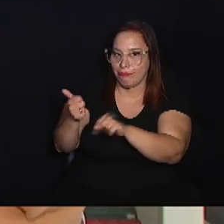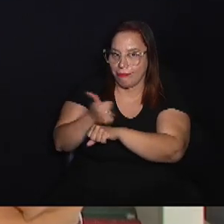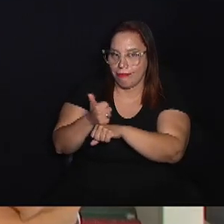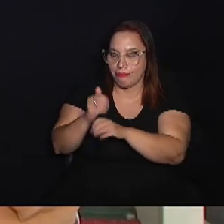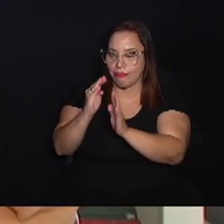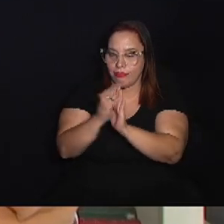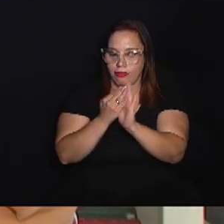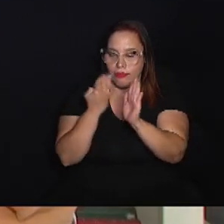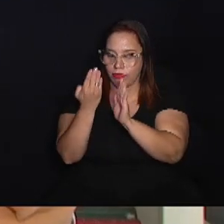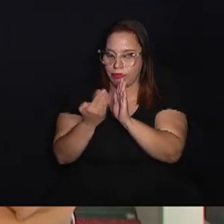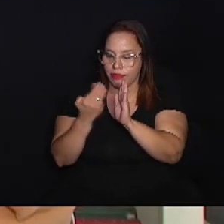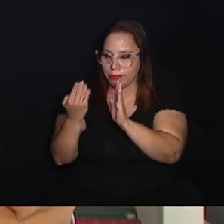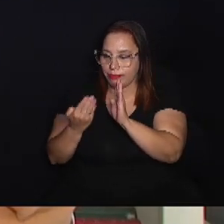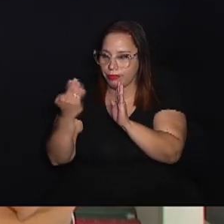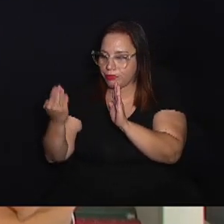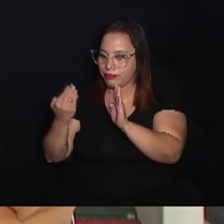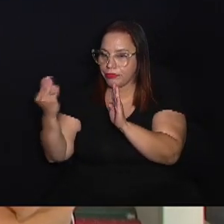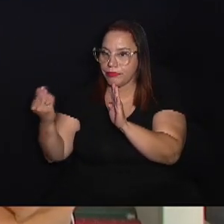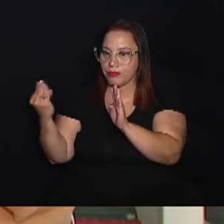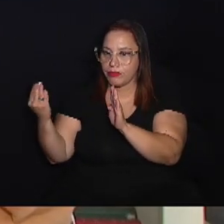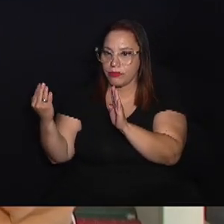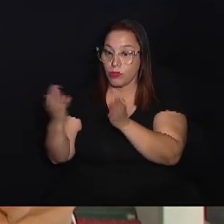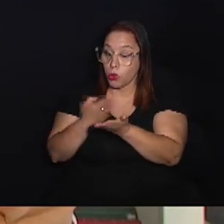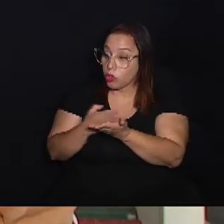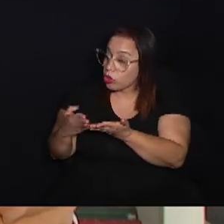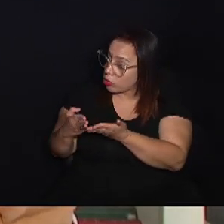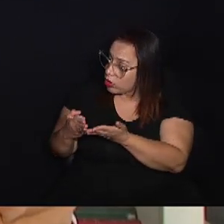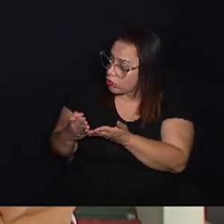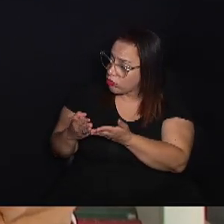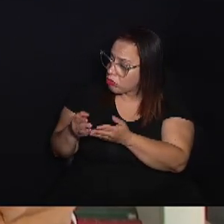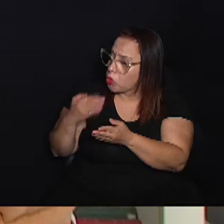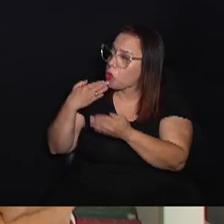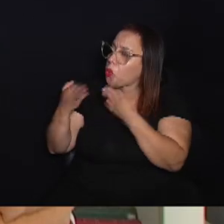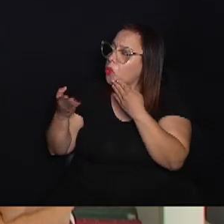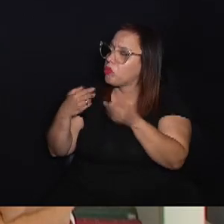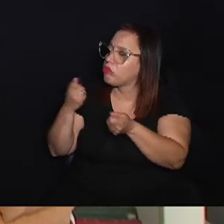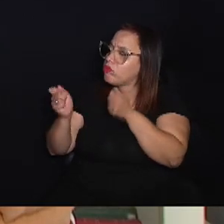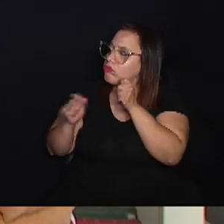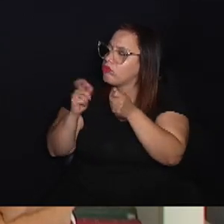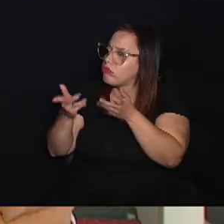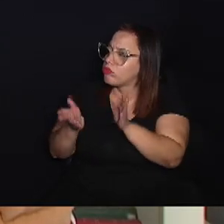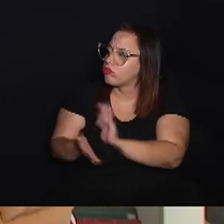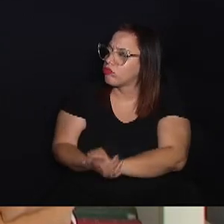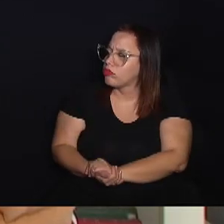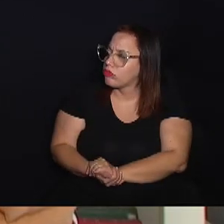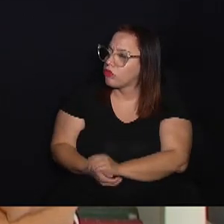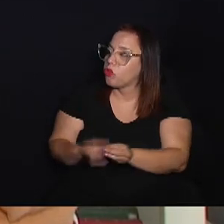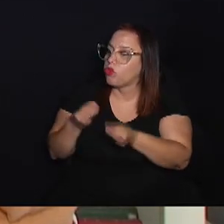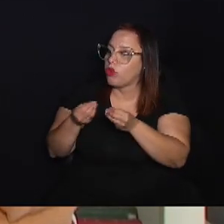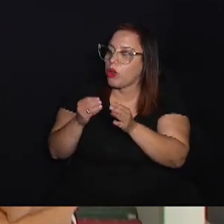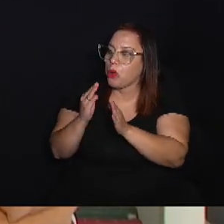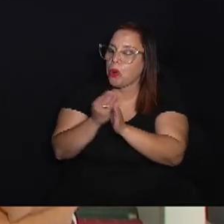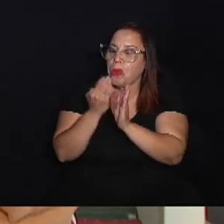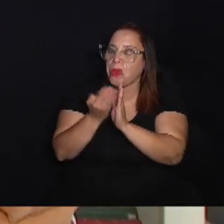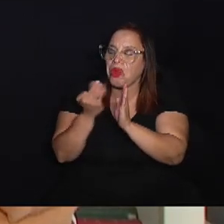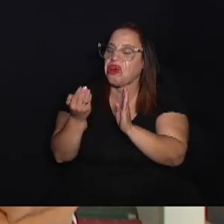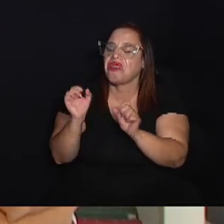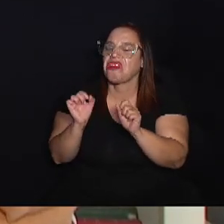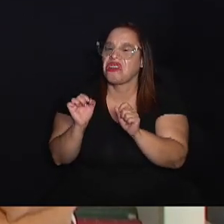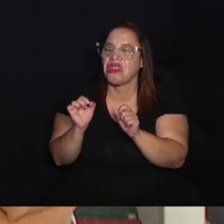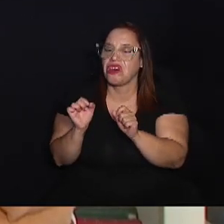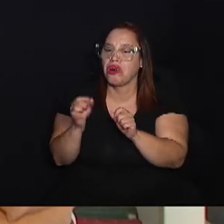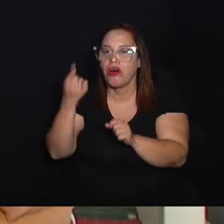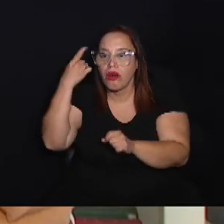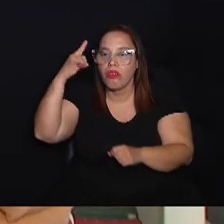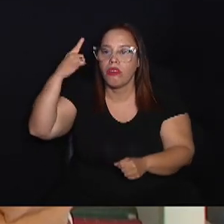de bibliotecário. Para a gente começar, conta como que faz aí um bibliotecário, né? Como é o